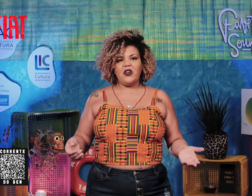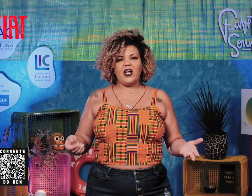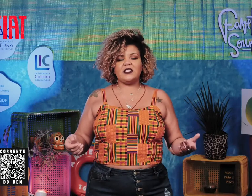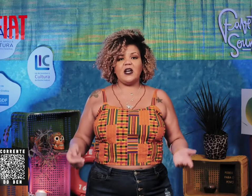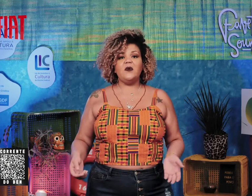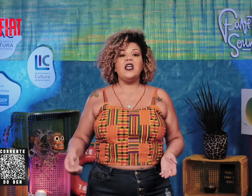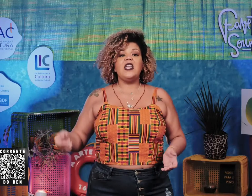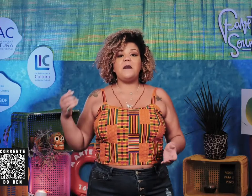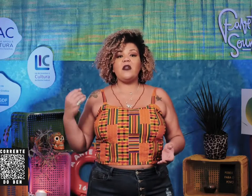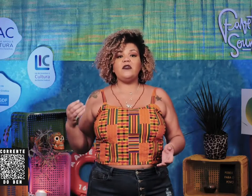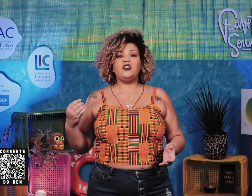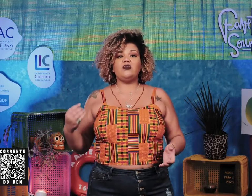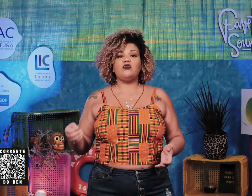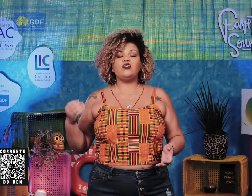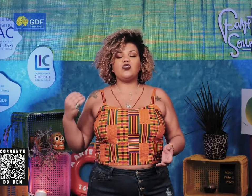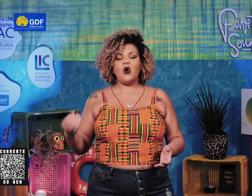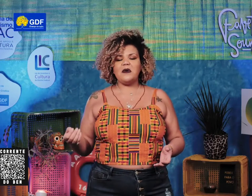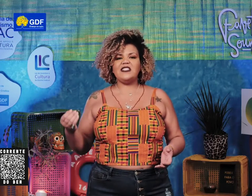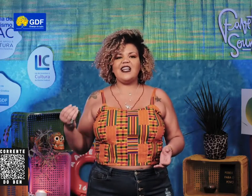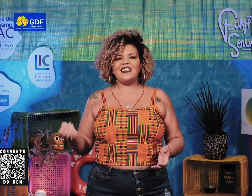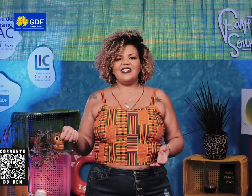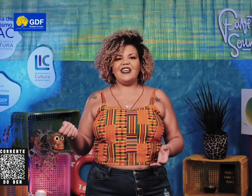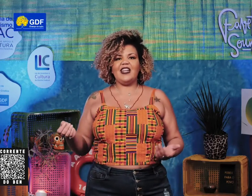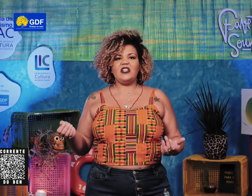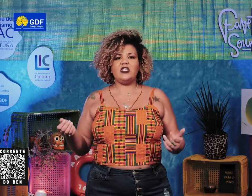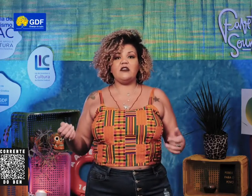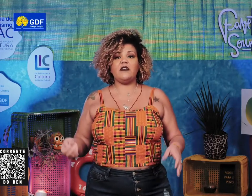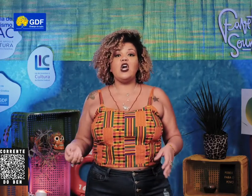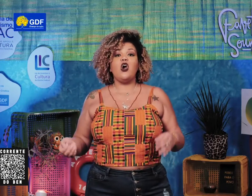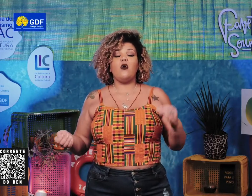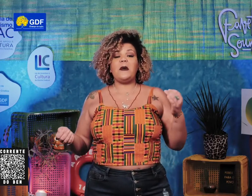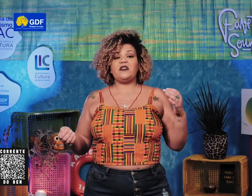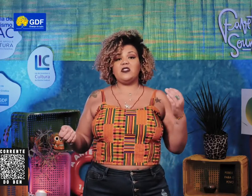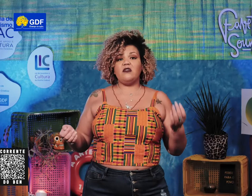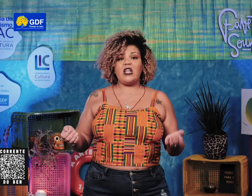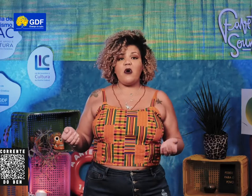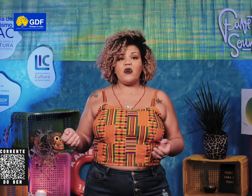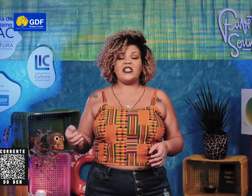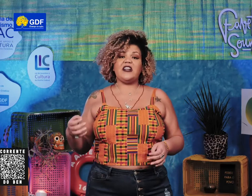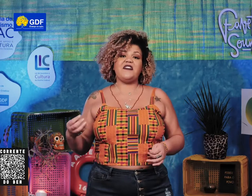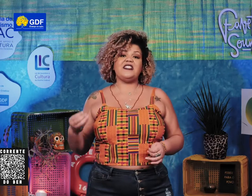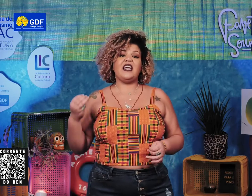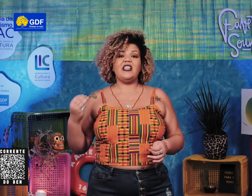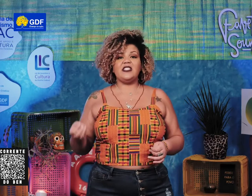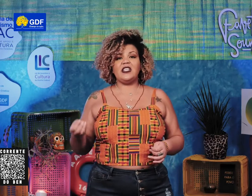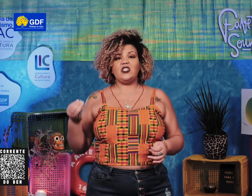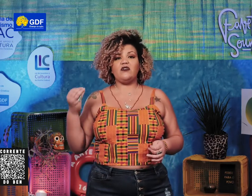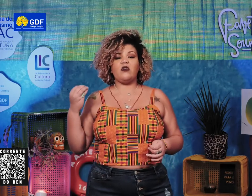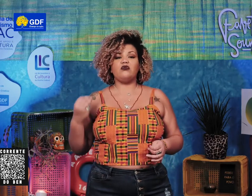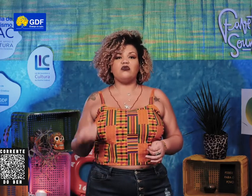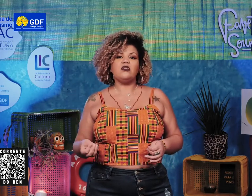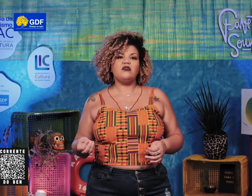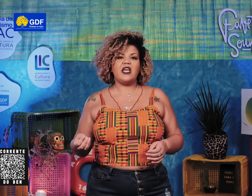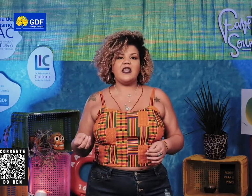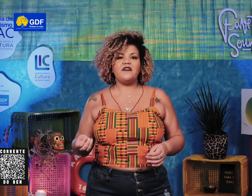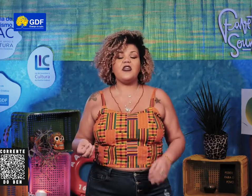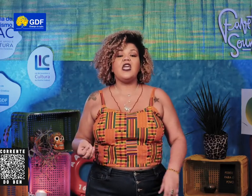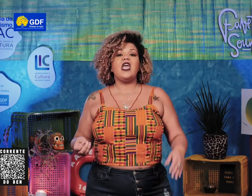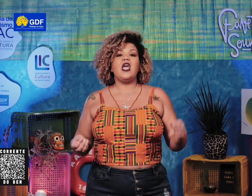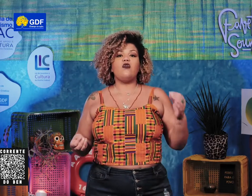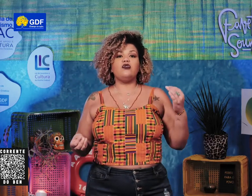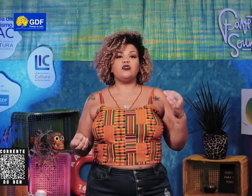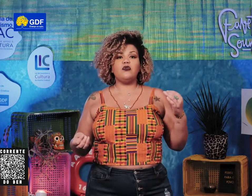nome produção e comunicação e pelo Instituto soma cidadania criativa Com patrocínio da Oi através da lei de incentivo à cultura